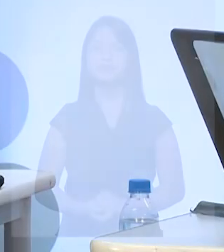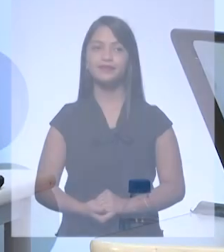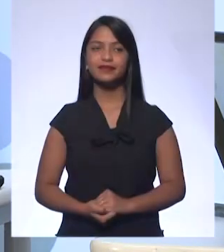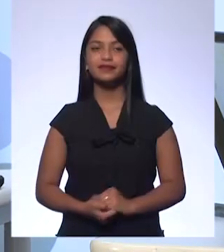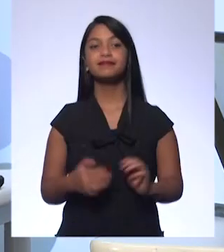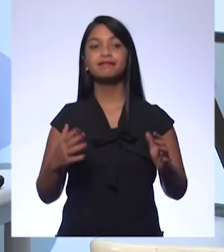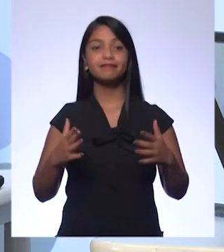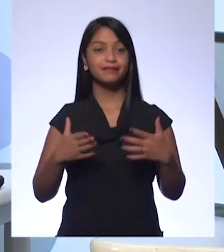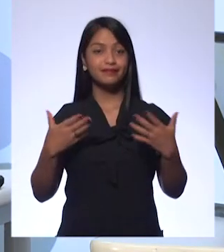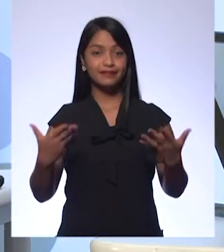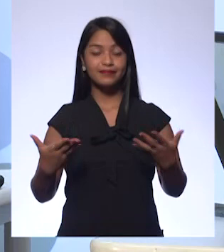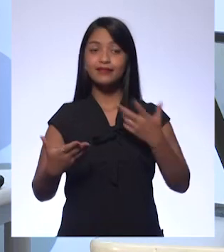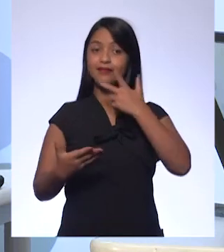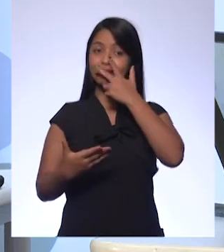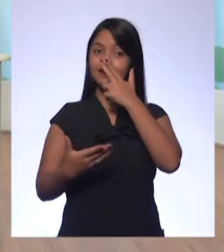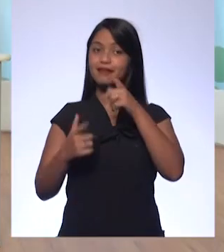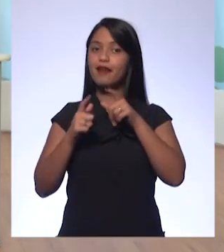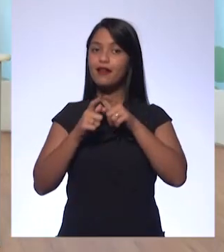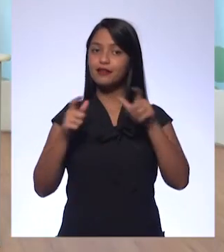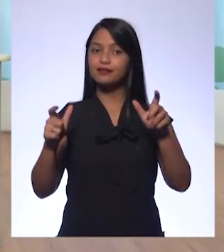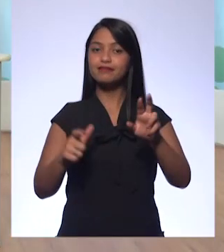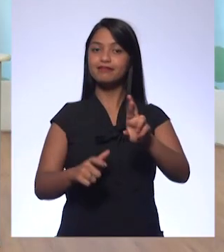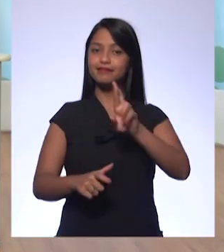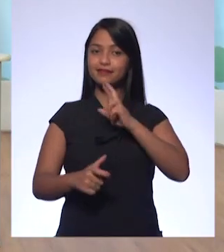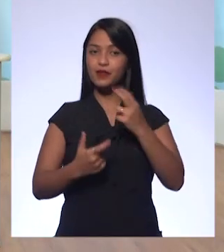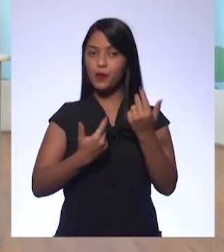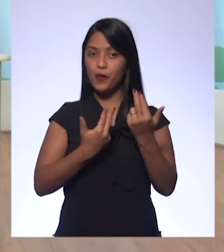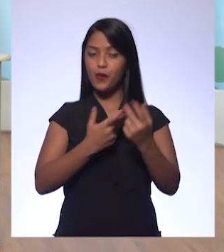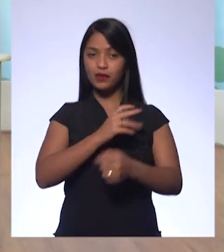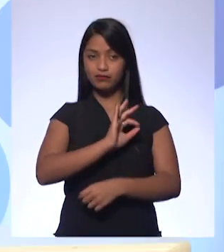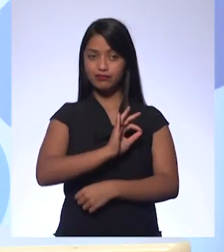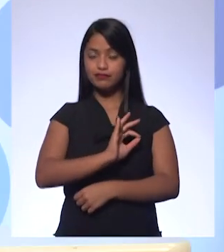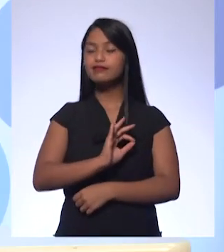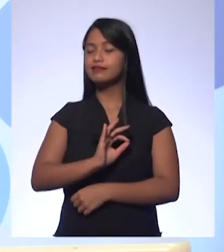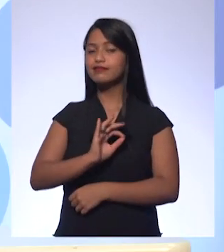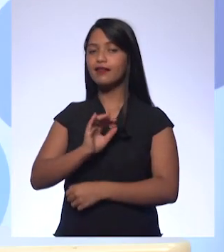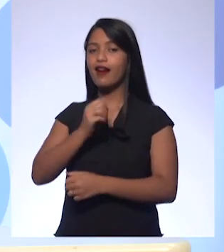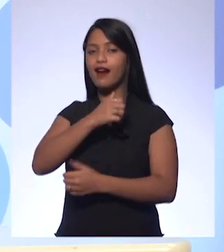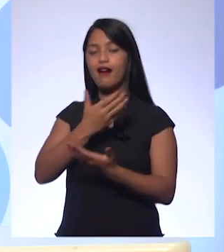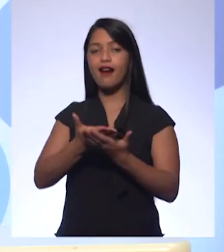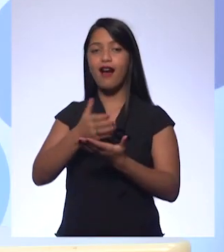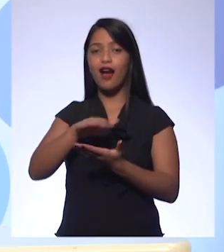E a ideia, acho que uma maioria unânime aqui, né? Então, foi. E aí? A aluna